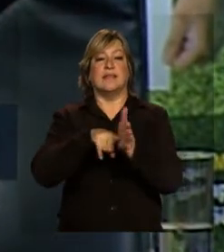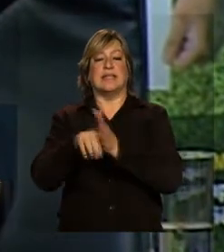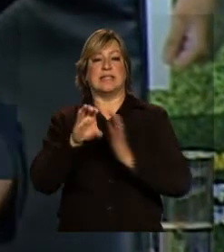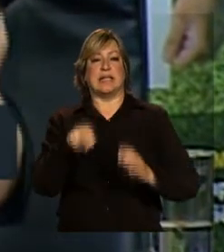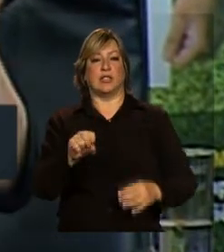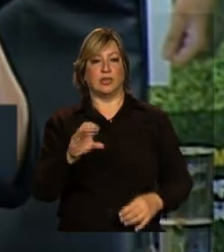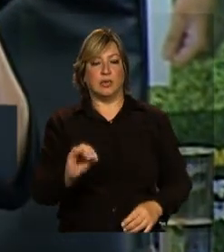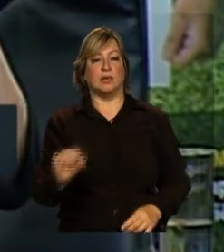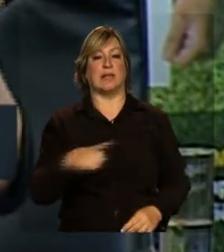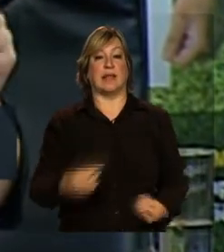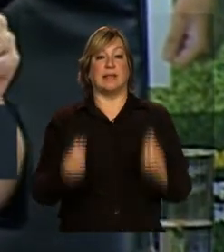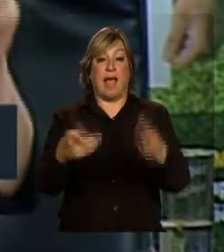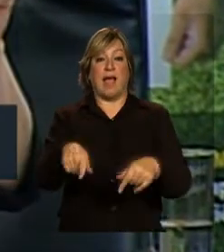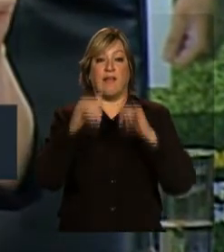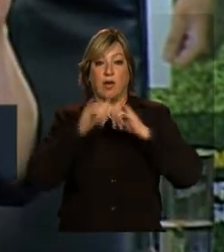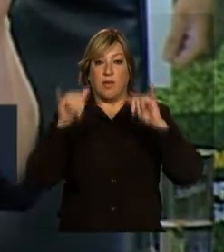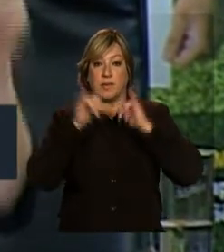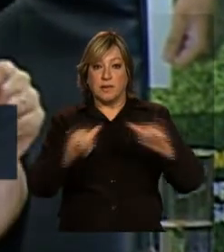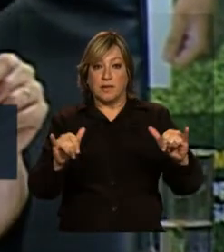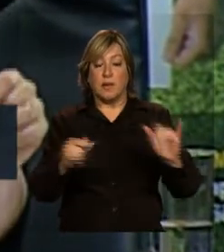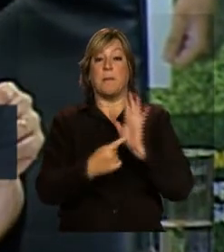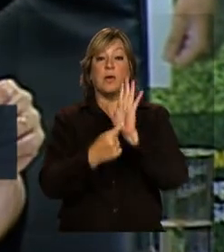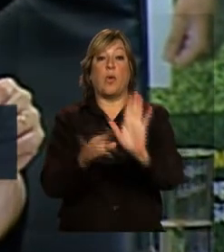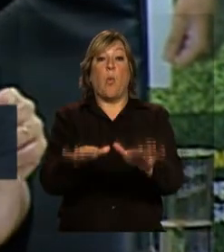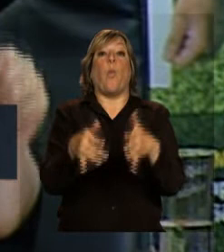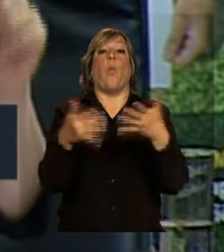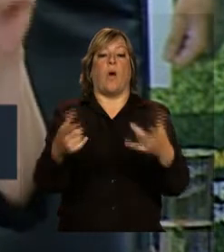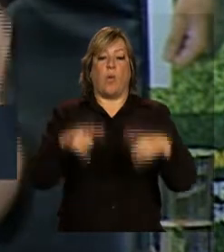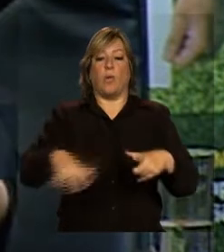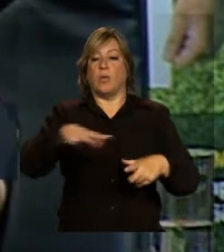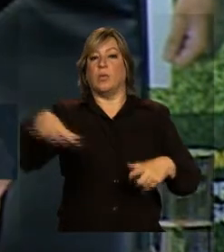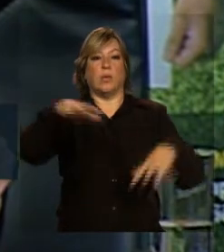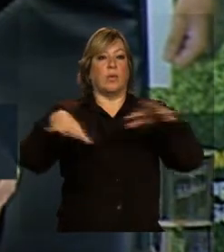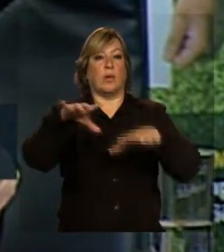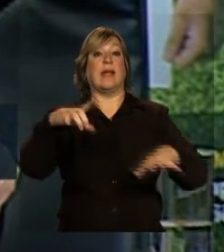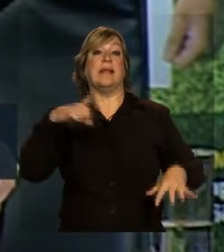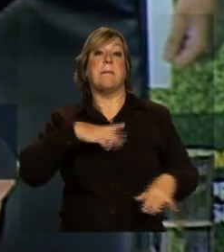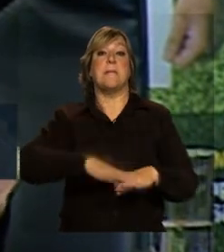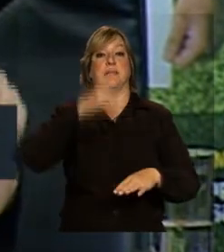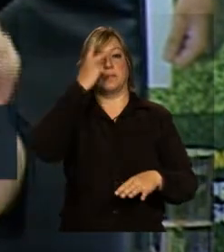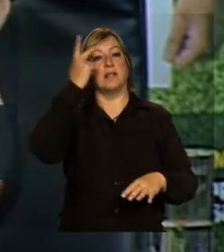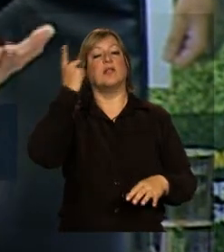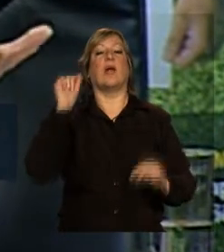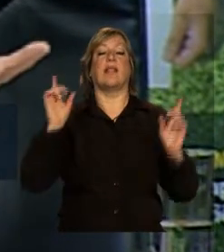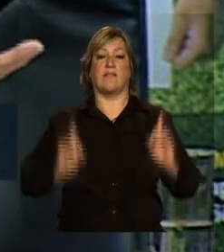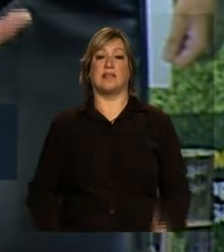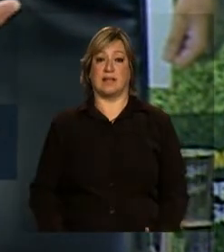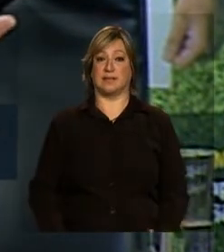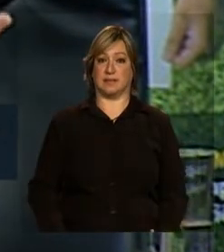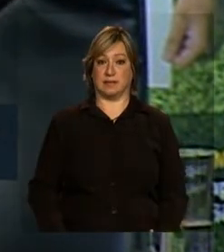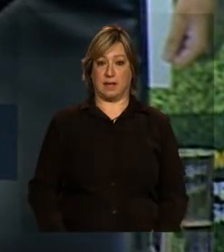esses dados, orientando quais são as regiões brasileiras que nós temos mais pessoas com deficiência. E nós